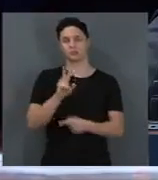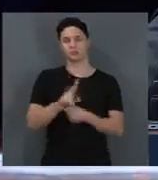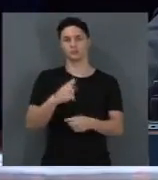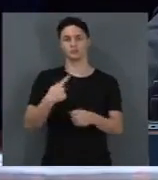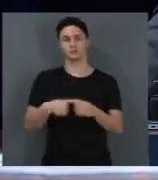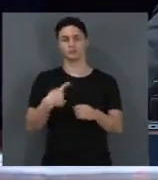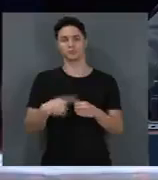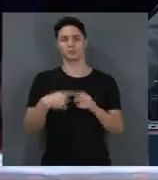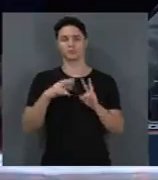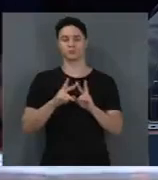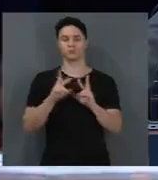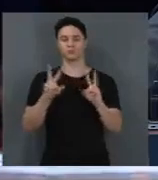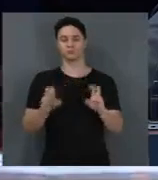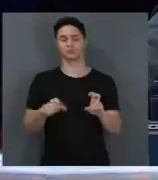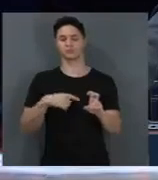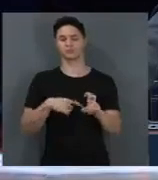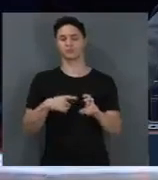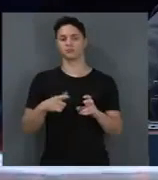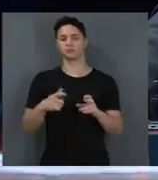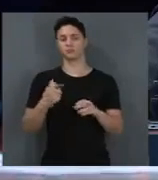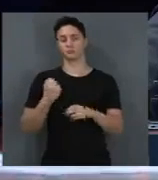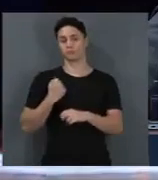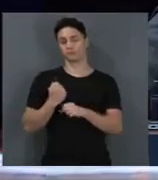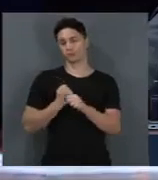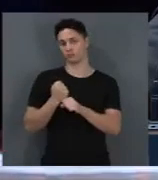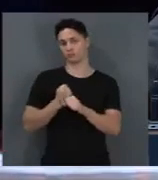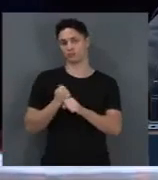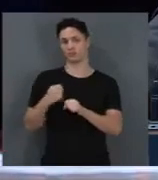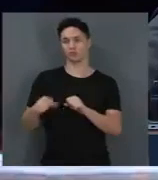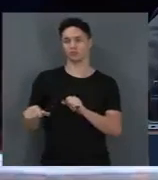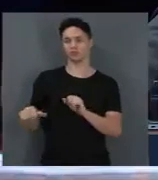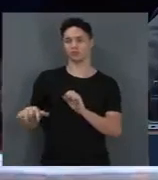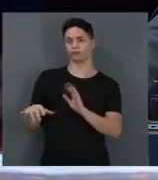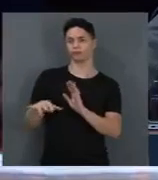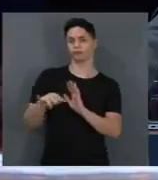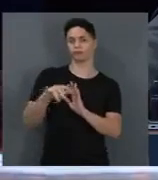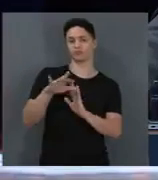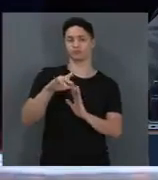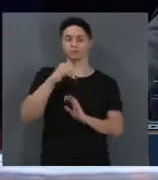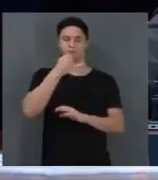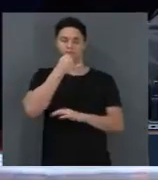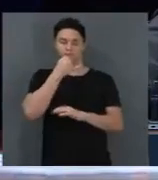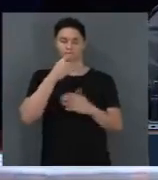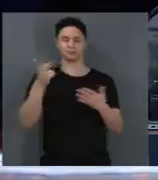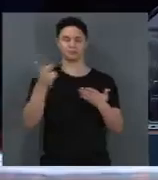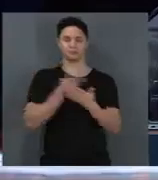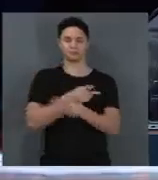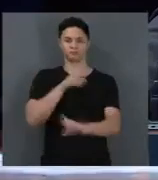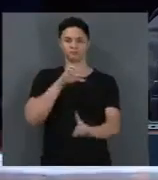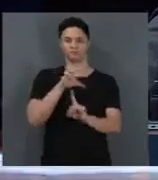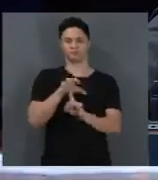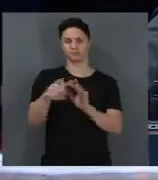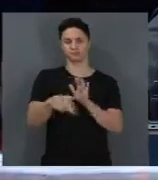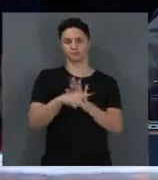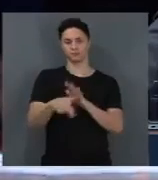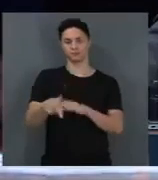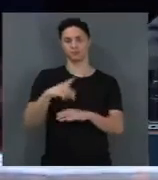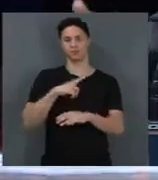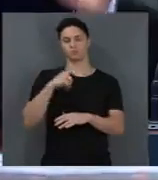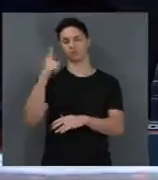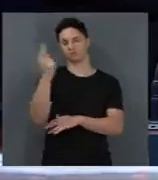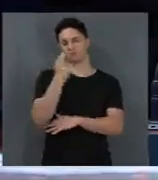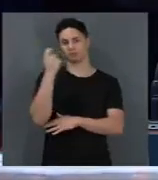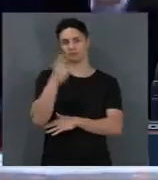em relação a essa quantidade de água que, infelizmente, atacou o Rio Grande e já